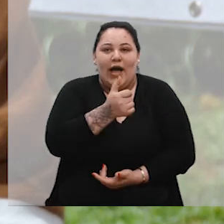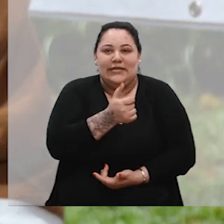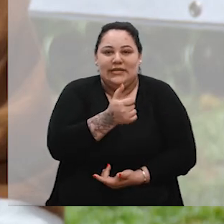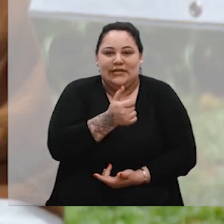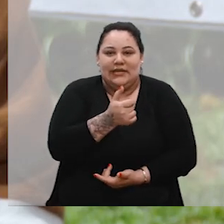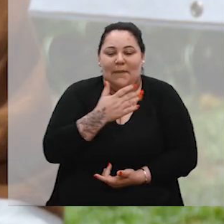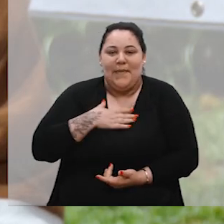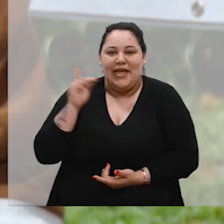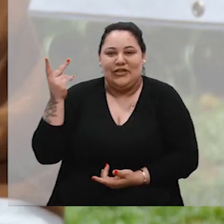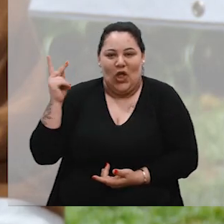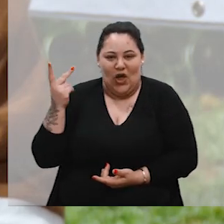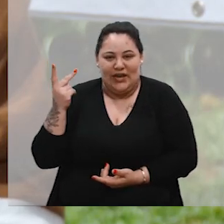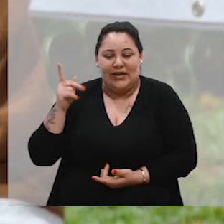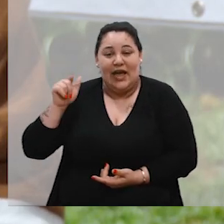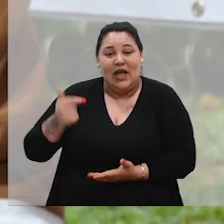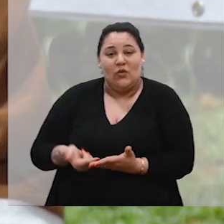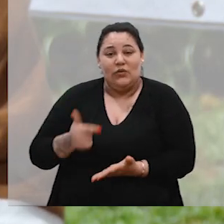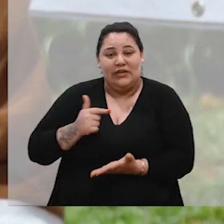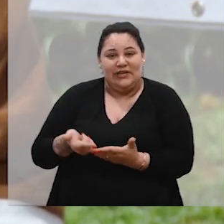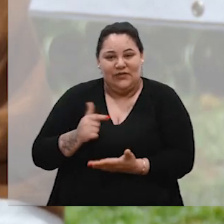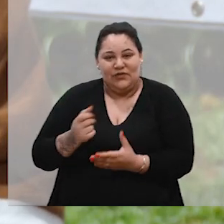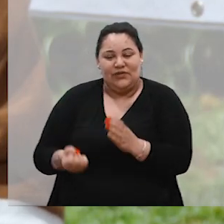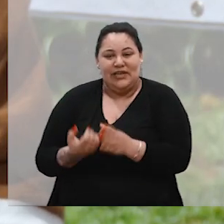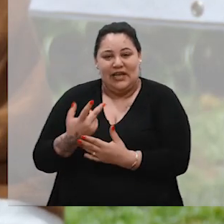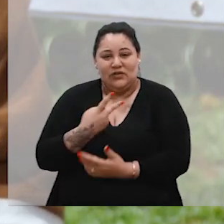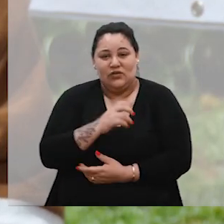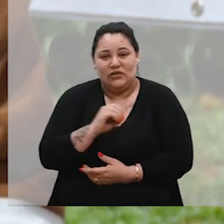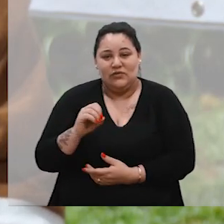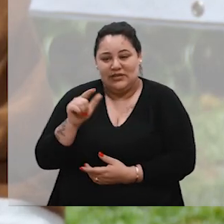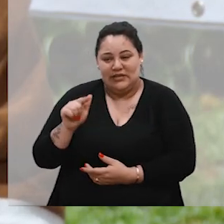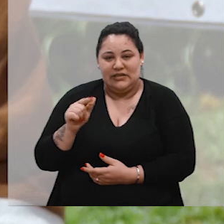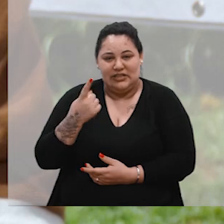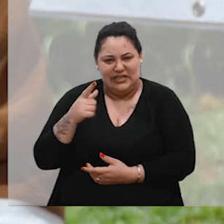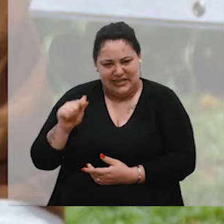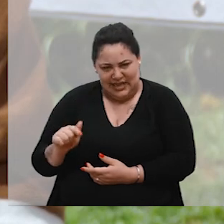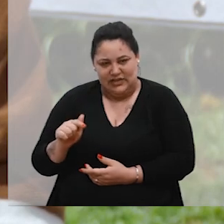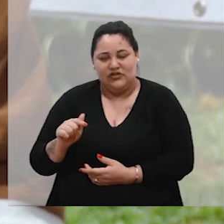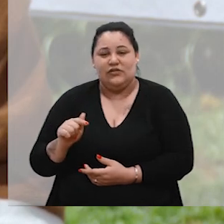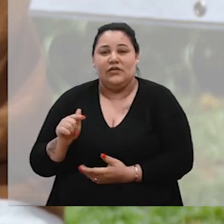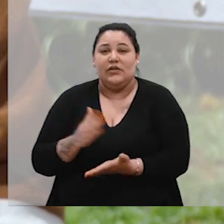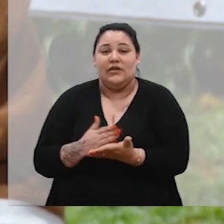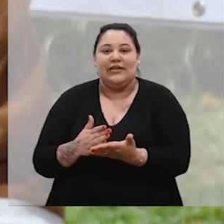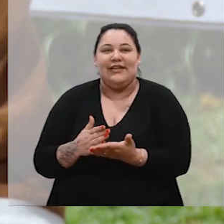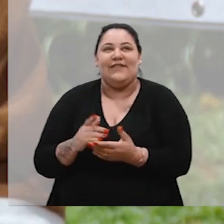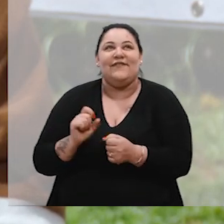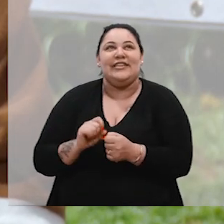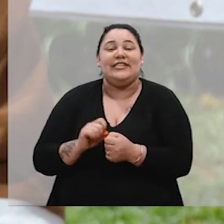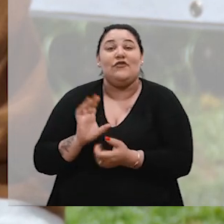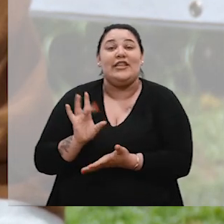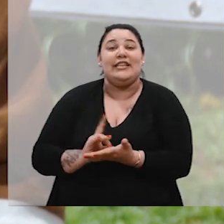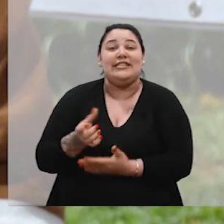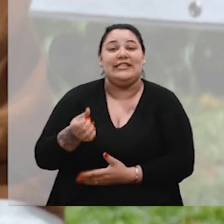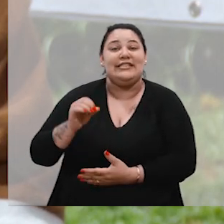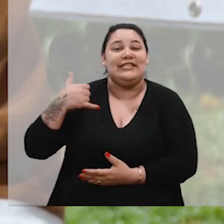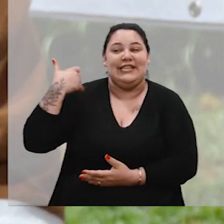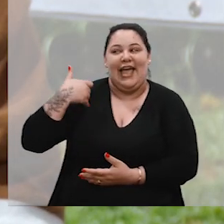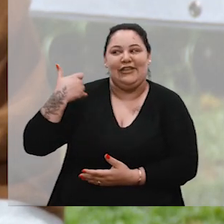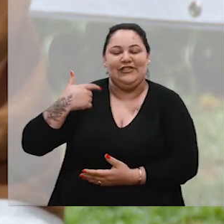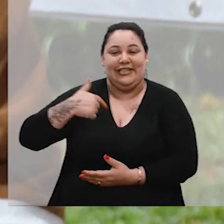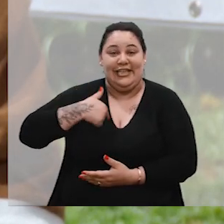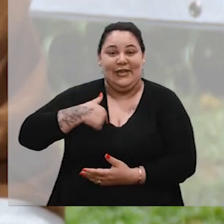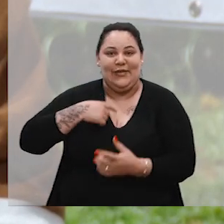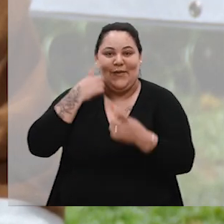Autobiografia, um livro lançado em 2017. Eu estava prestes a fazer 60 anos e eu